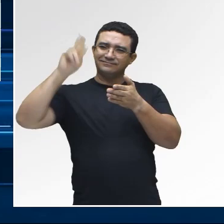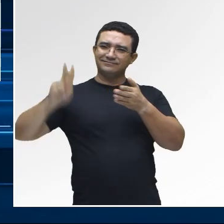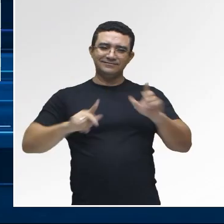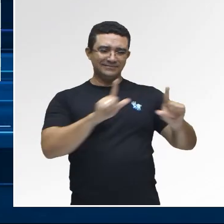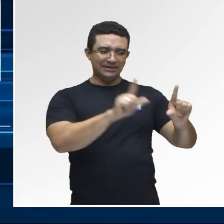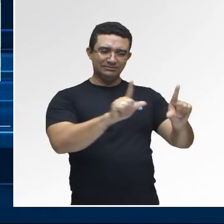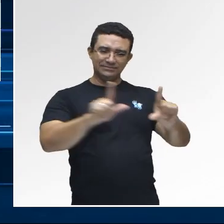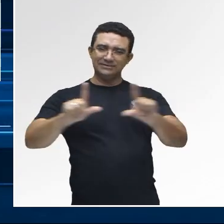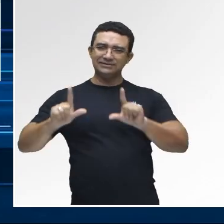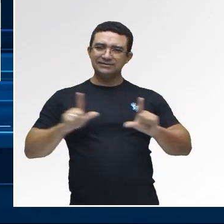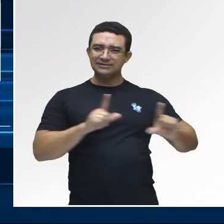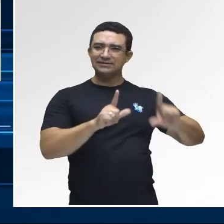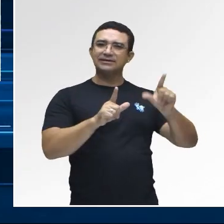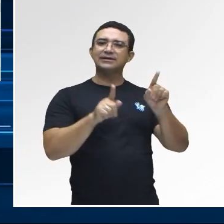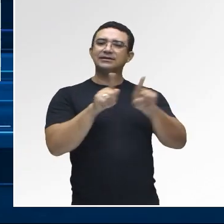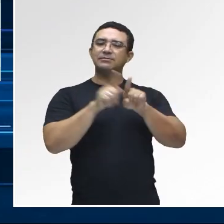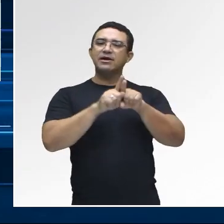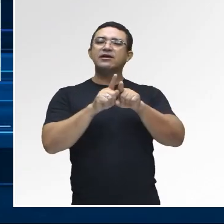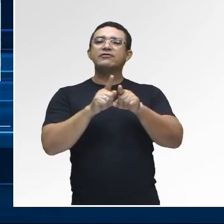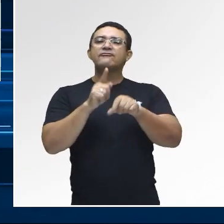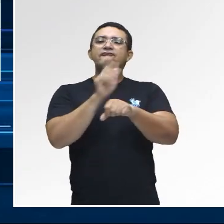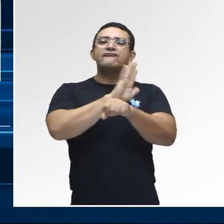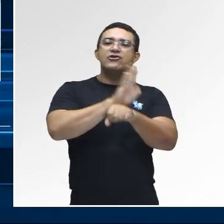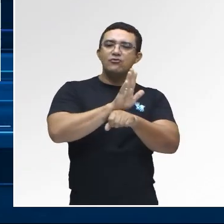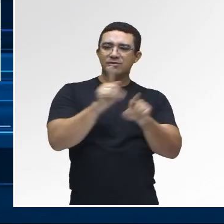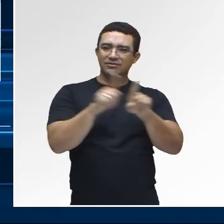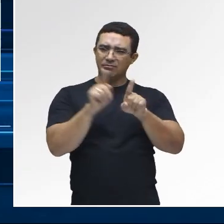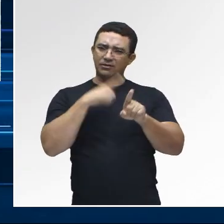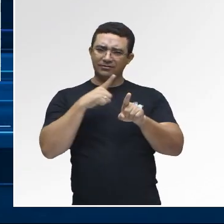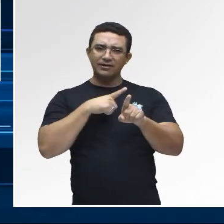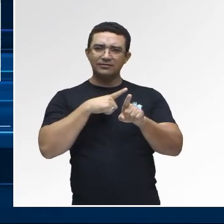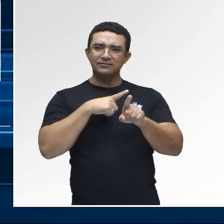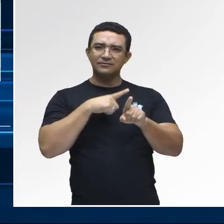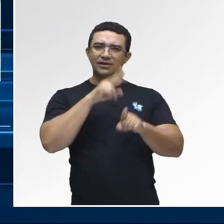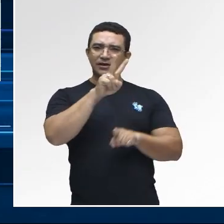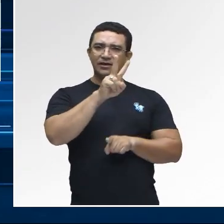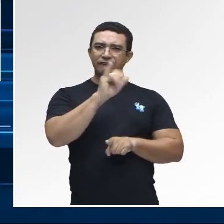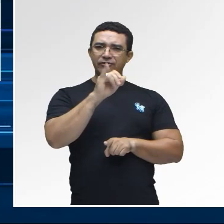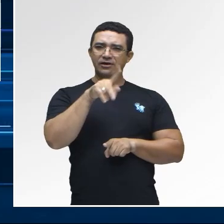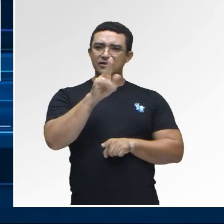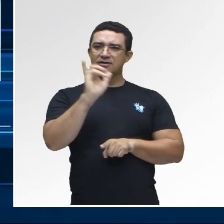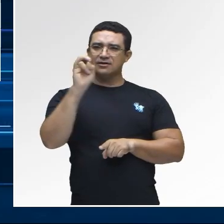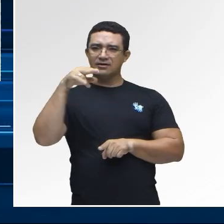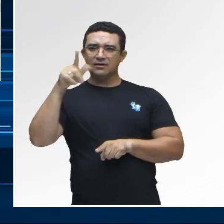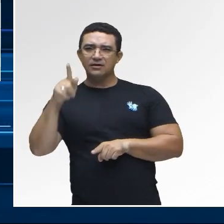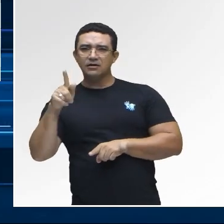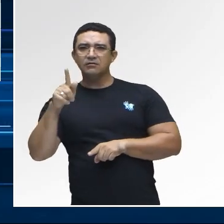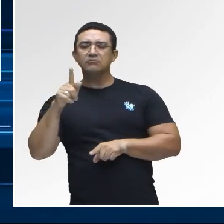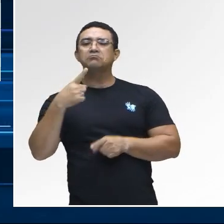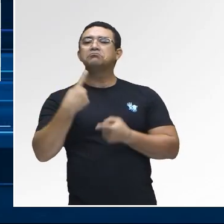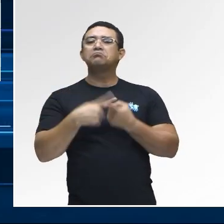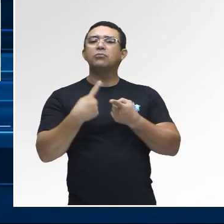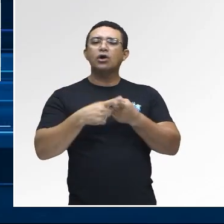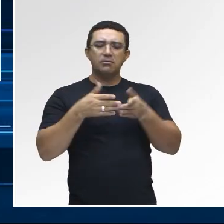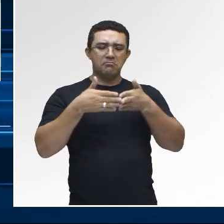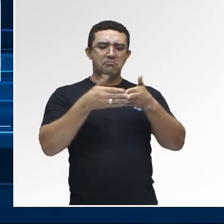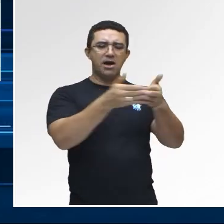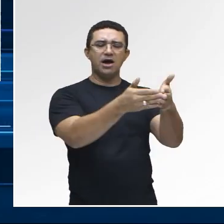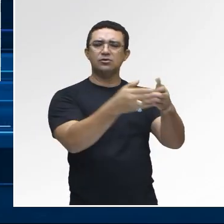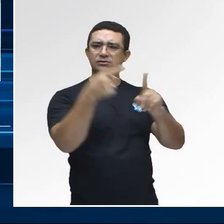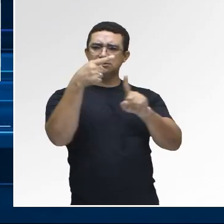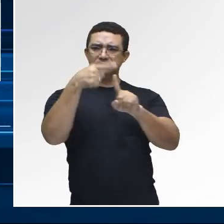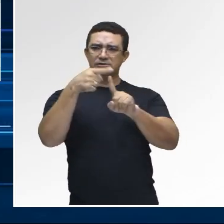em filmes da Marvel, não é verdade? E olha a embarcação. Essa embarcação, gente, ela